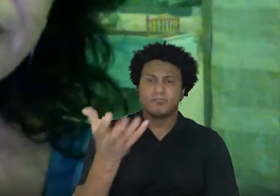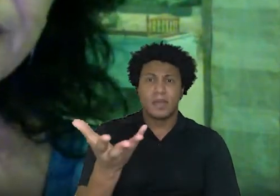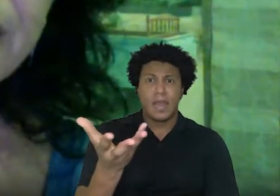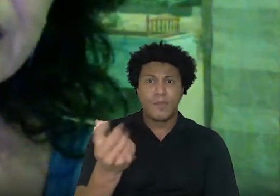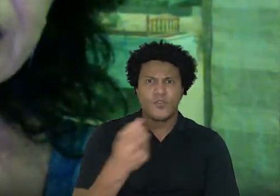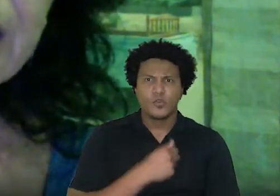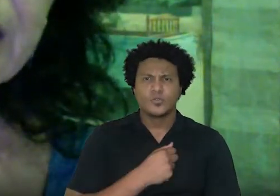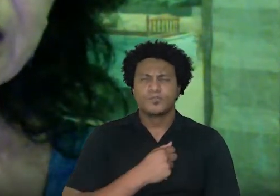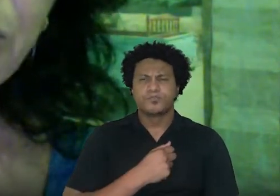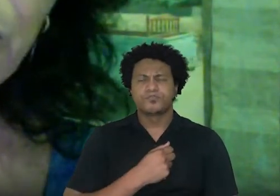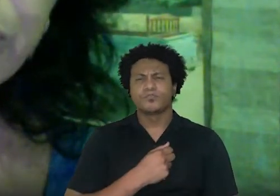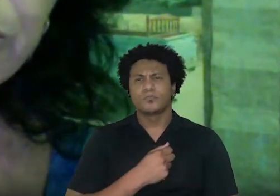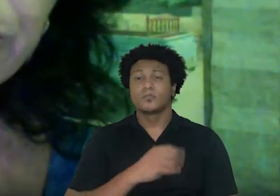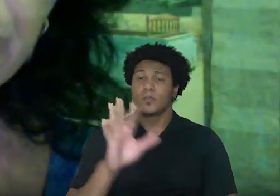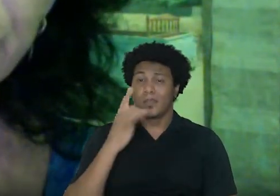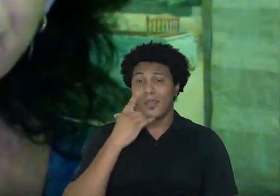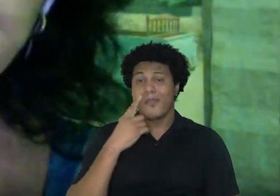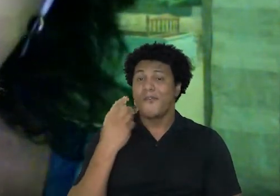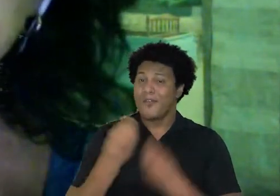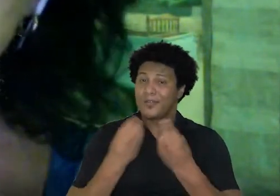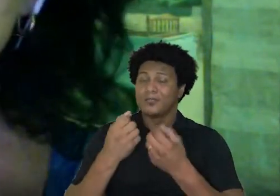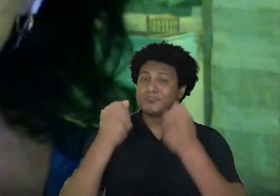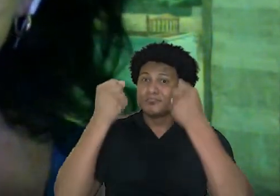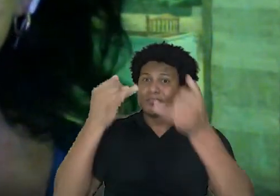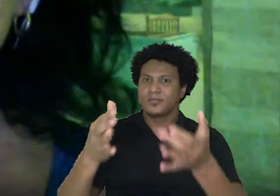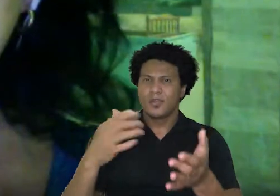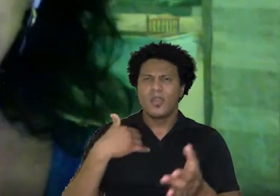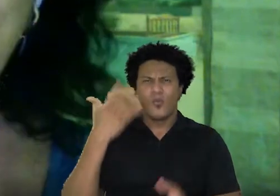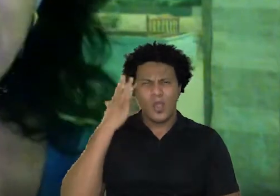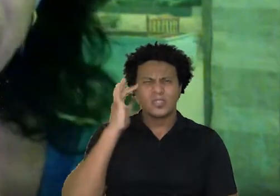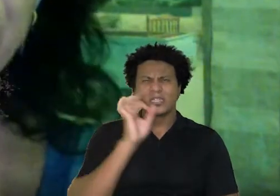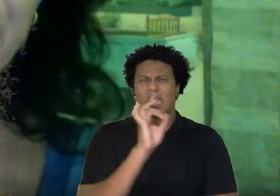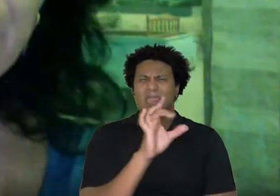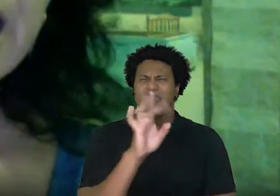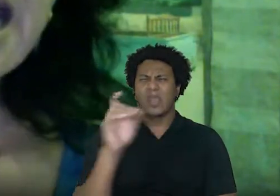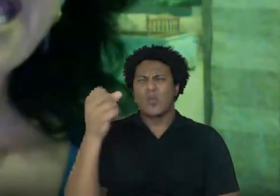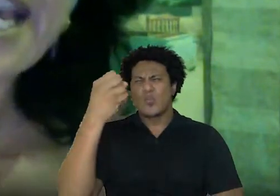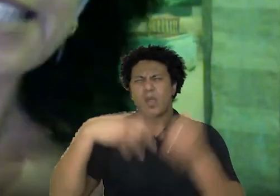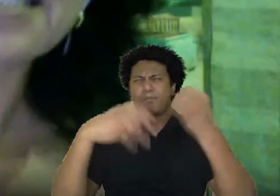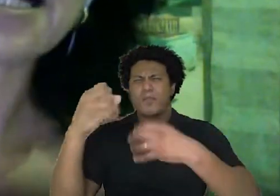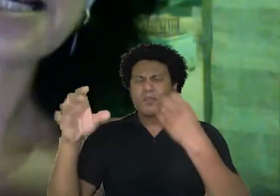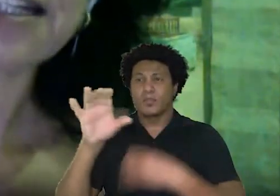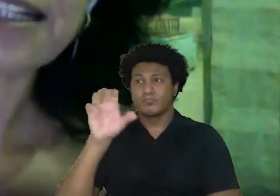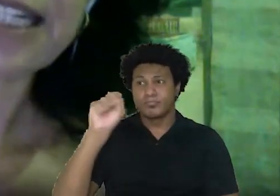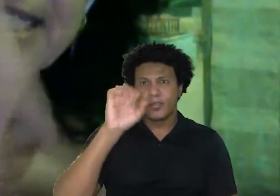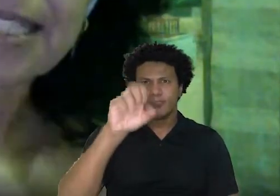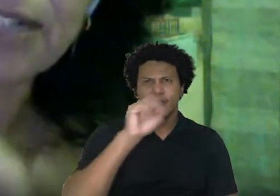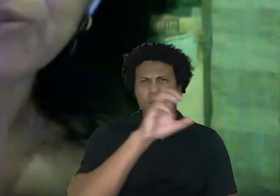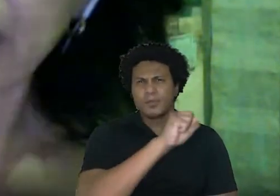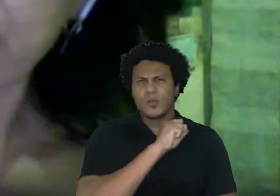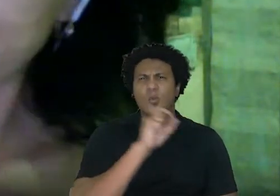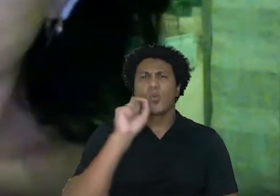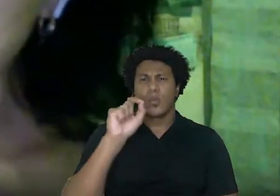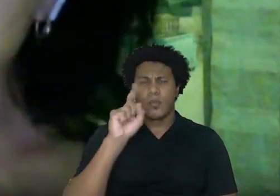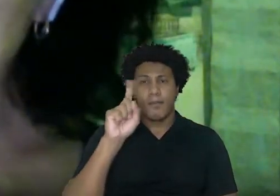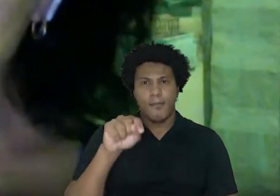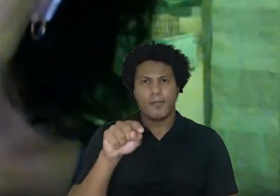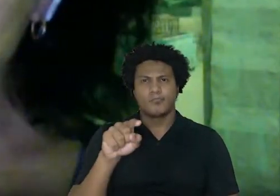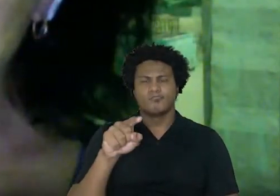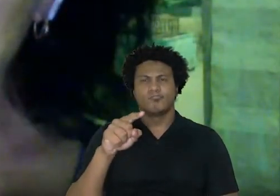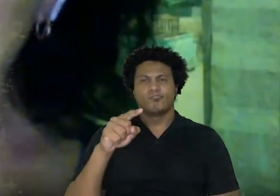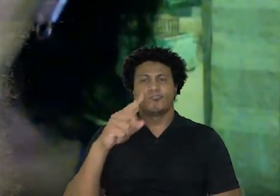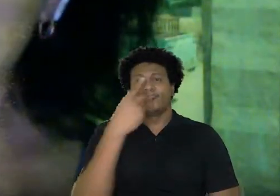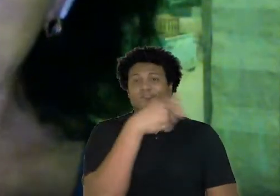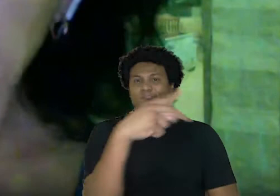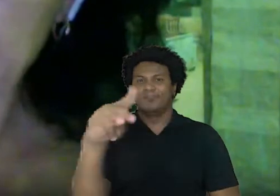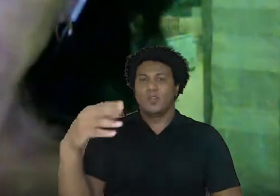possibilidades. E muito, acho muito rico, né? E o quanto essa questão, né, onde eu quero chegar também,